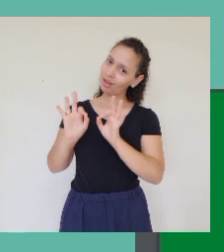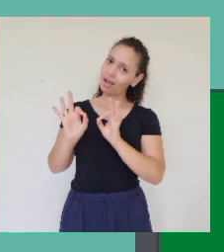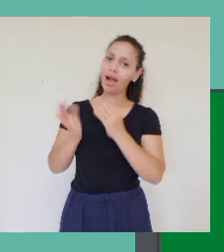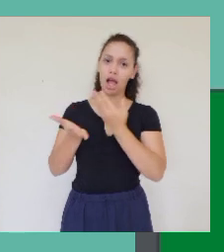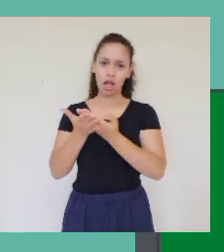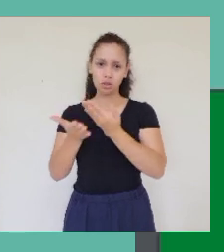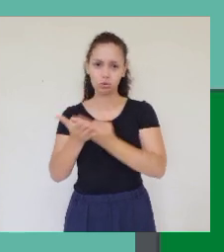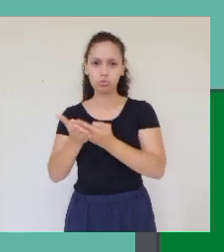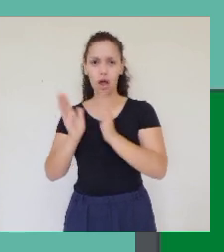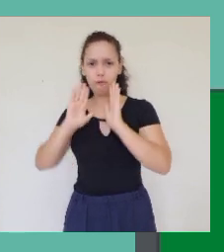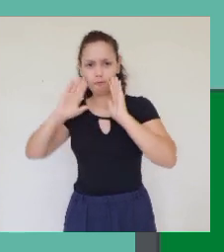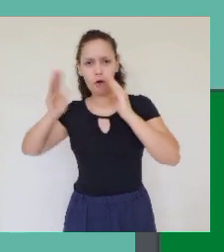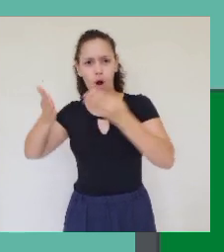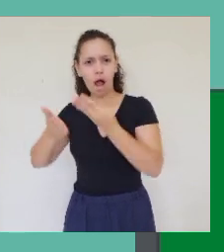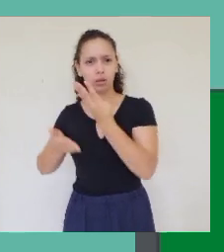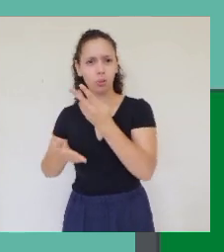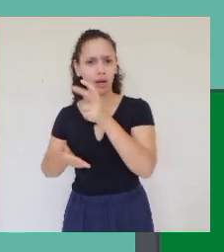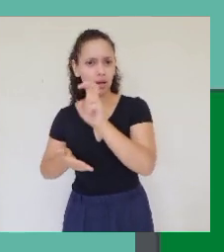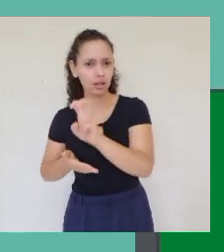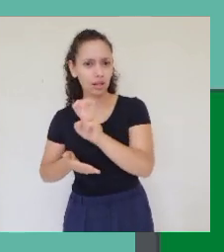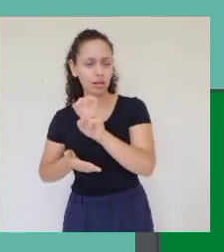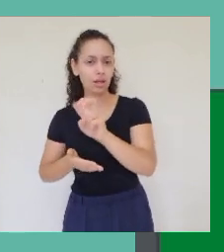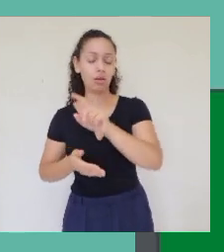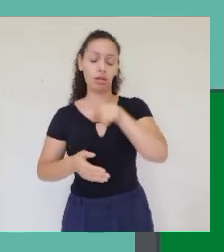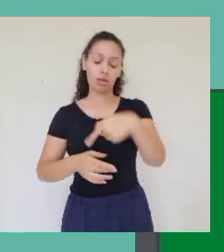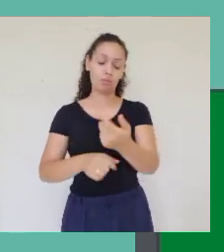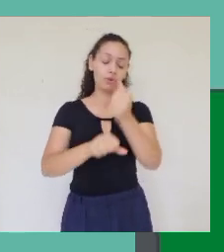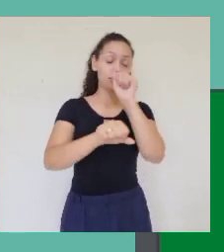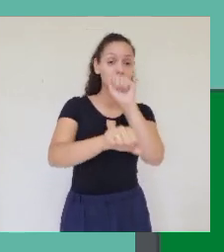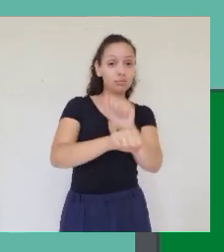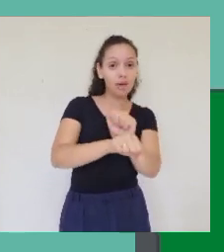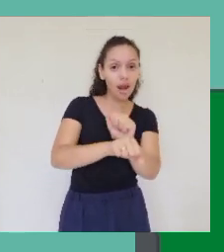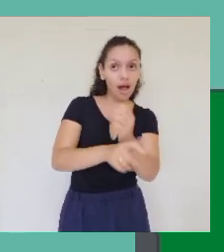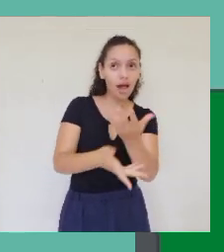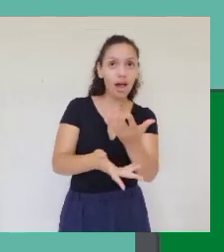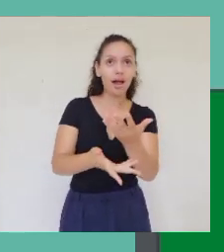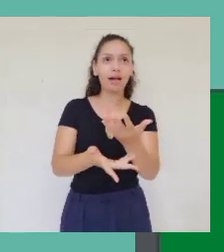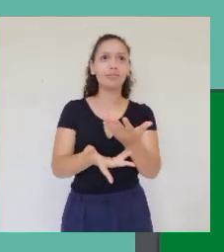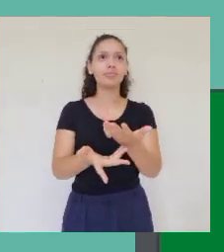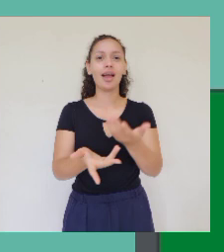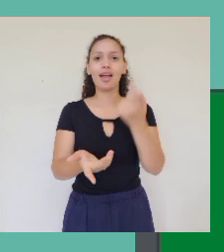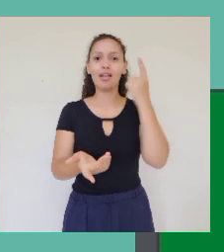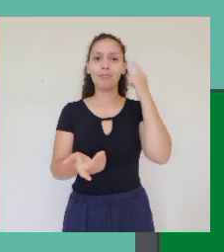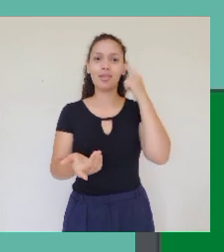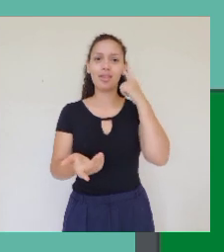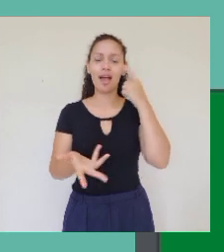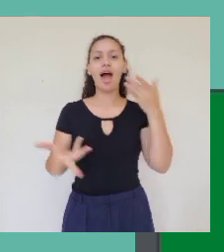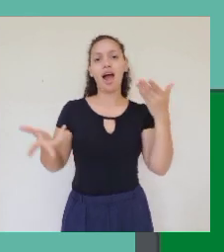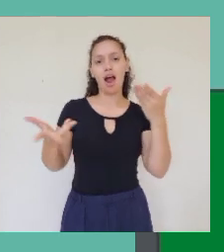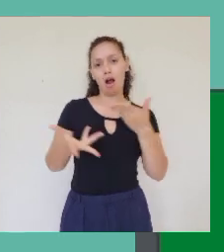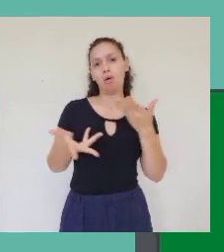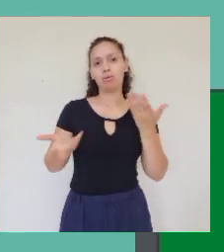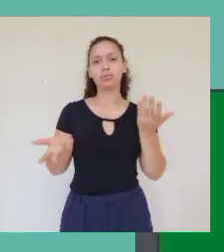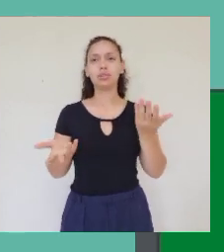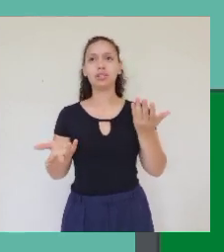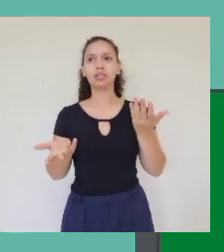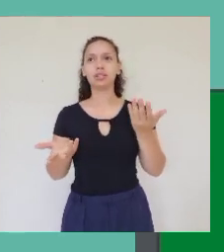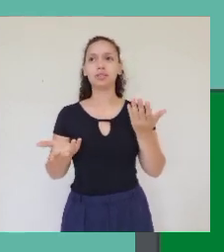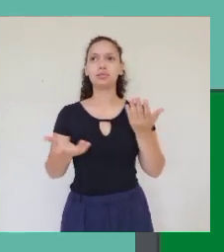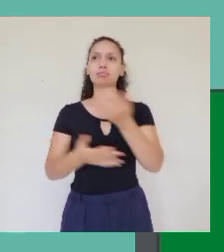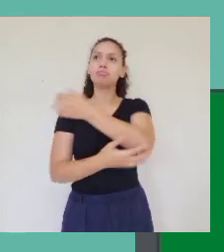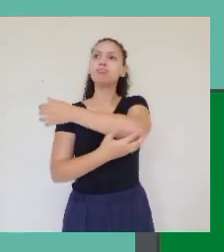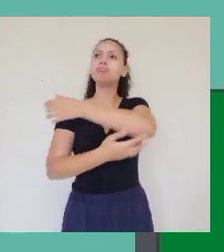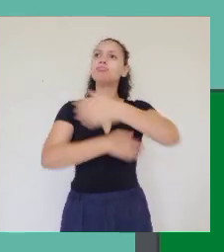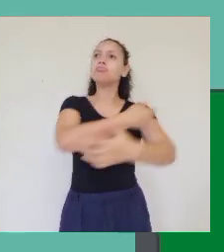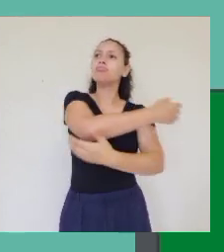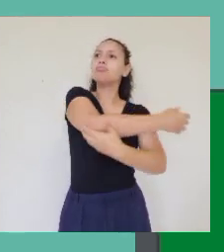pausa. Hoje vai ser que alongamento? Hoje vai ser o de cabeça. Hoje vai ser de membro superior, hoje vai